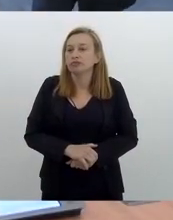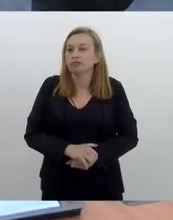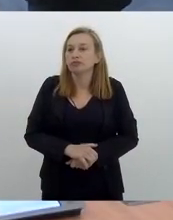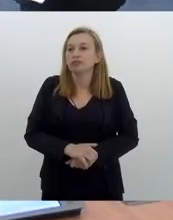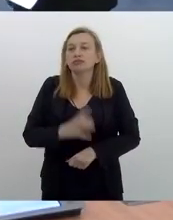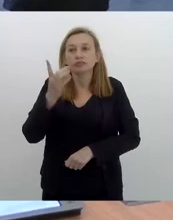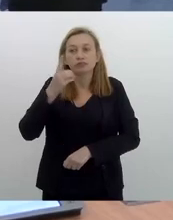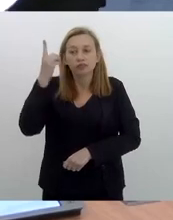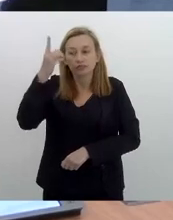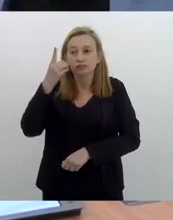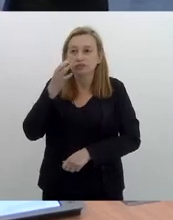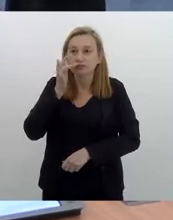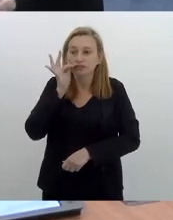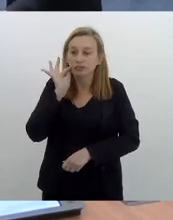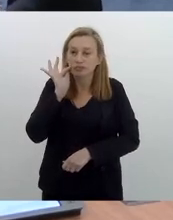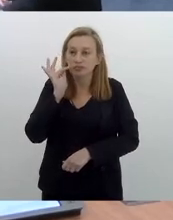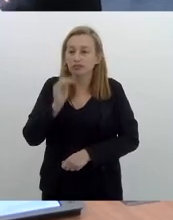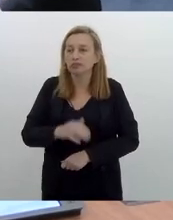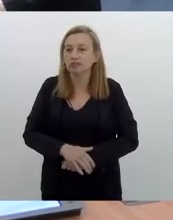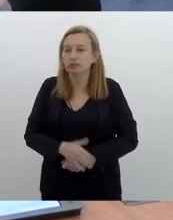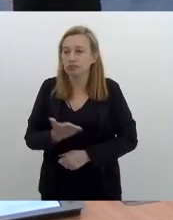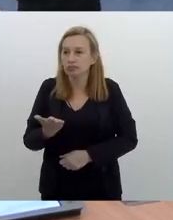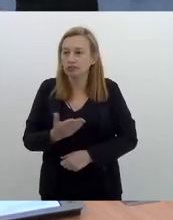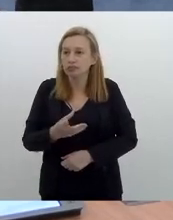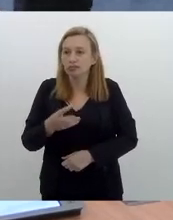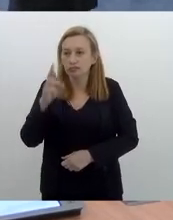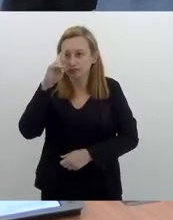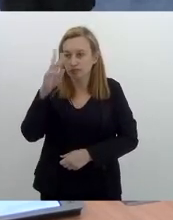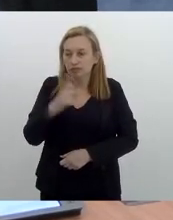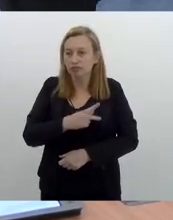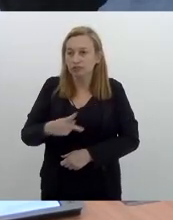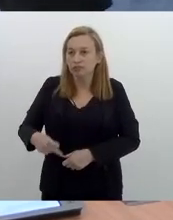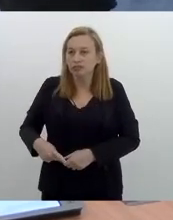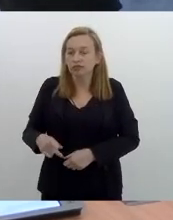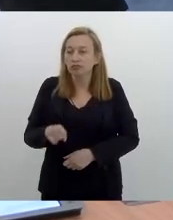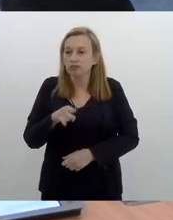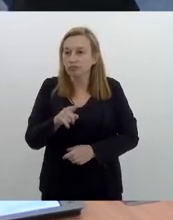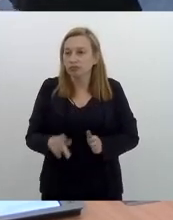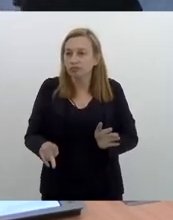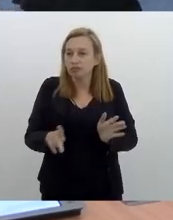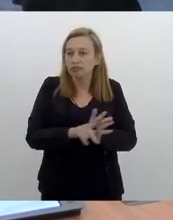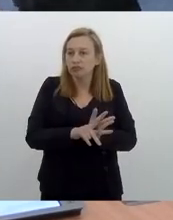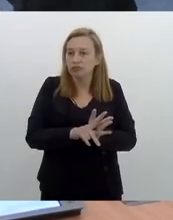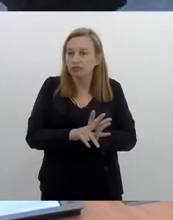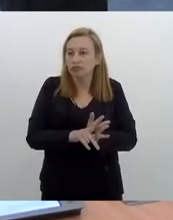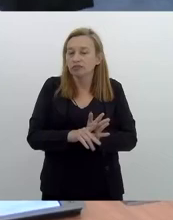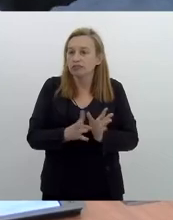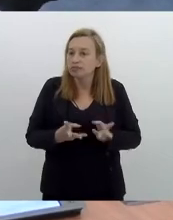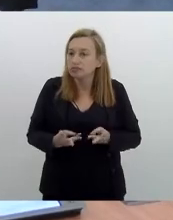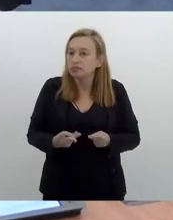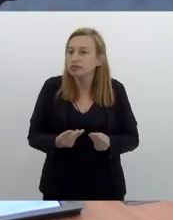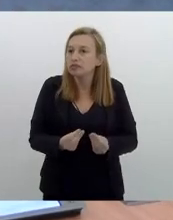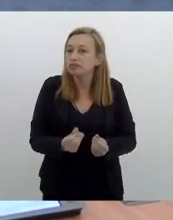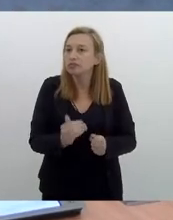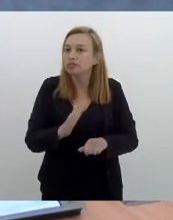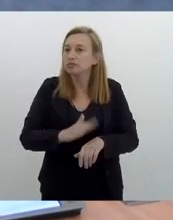Deputado Flávio Serafini Por favor Senhor presidente Esse é o projeto Que eu considero Mais sensível